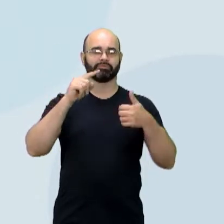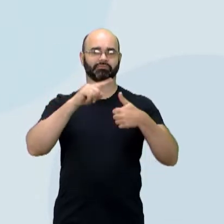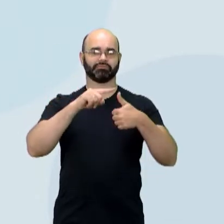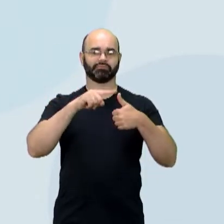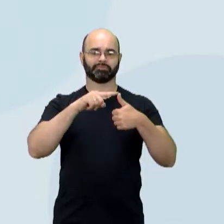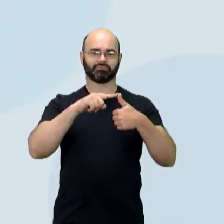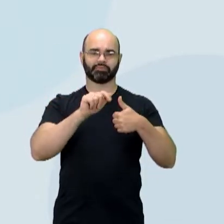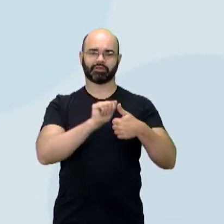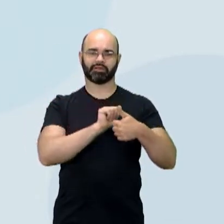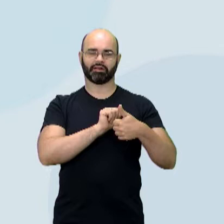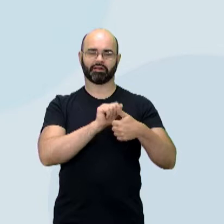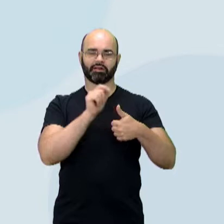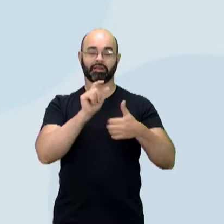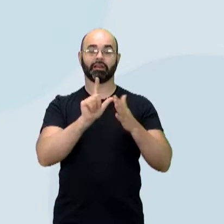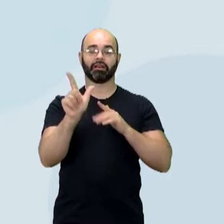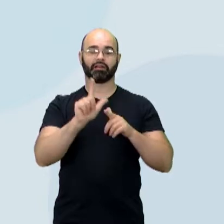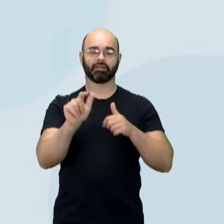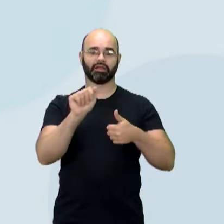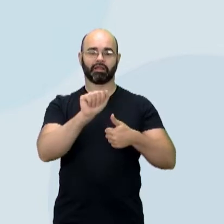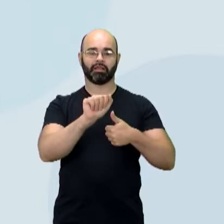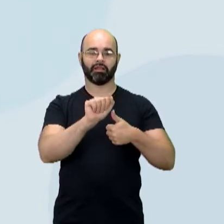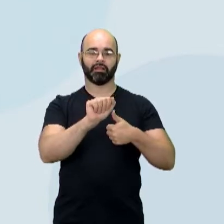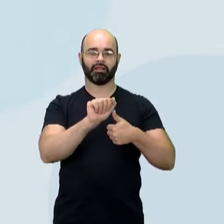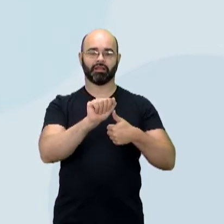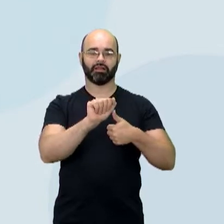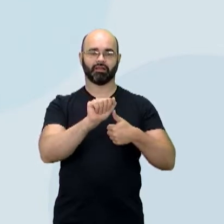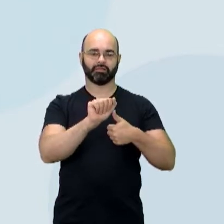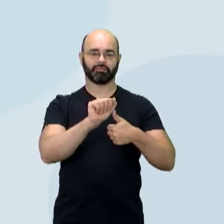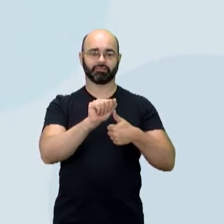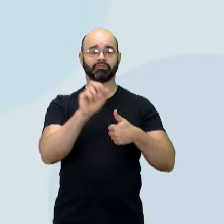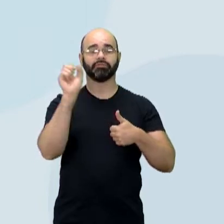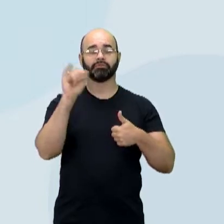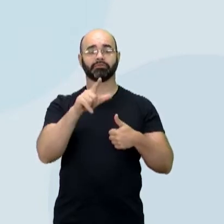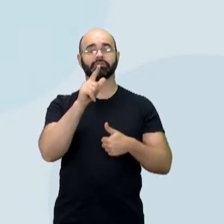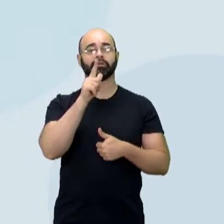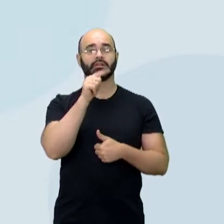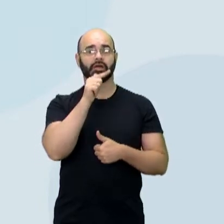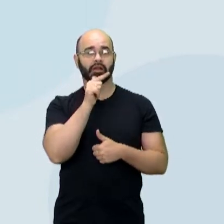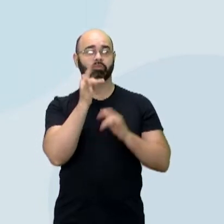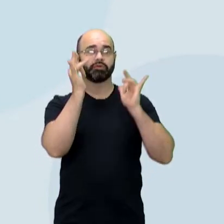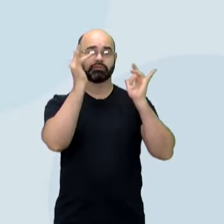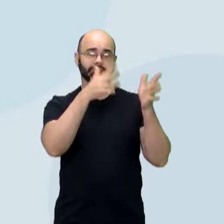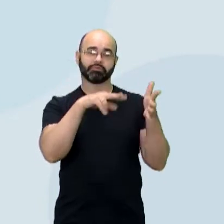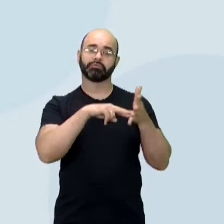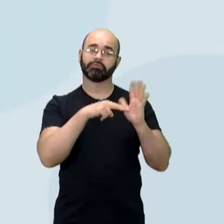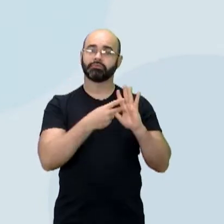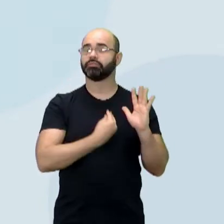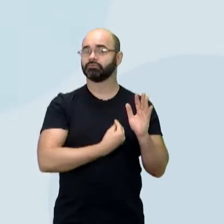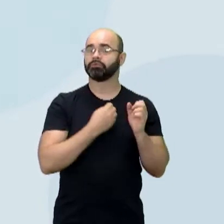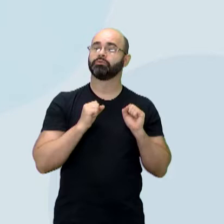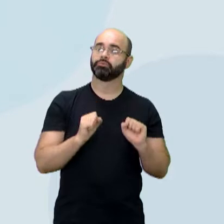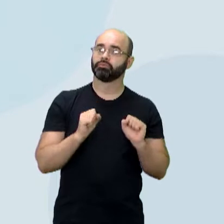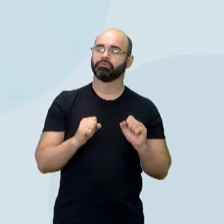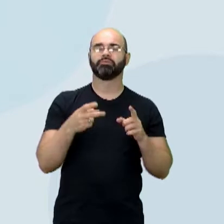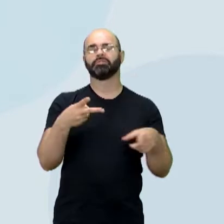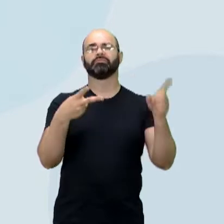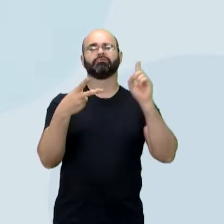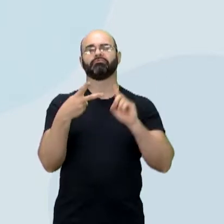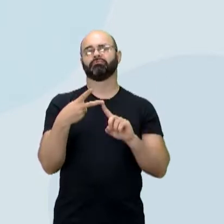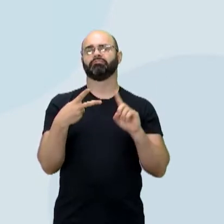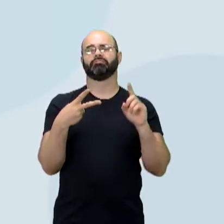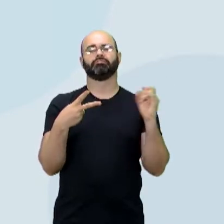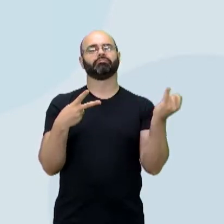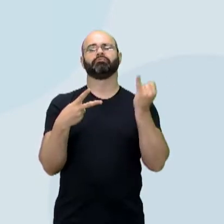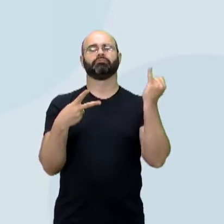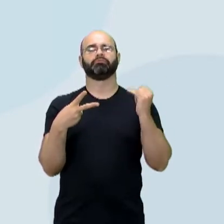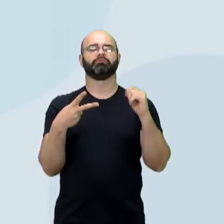eu tenho água líquida, então, né, eu tenho a existência, a possibilidade de ter vida em Marte, mas isso é secundário a essa